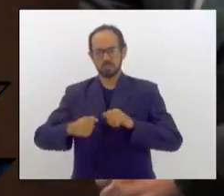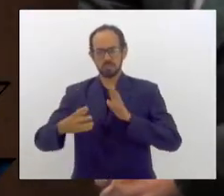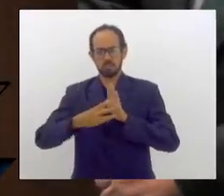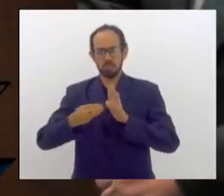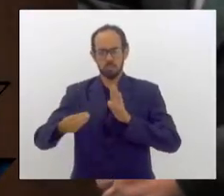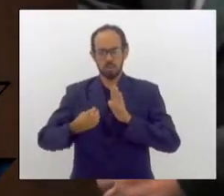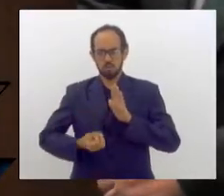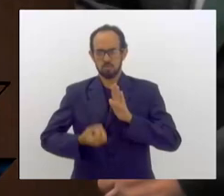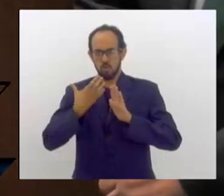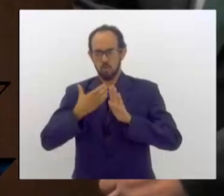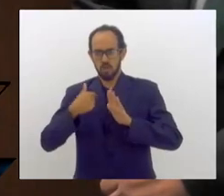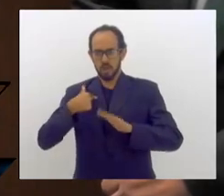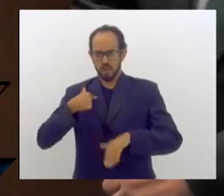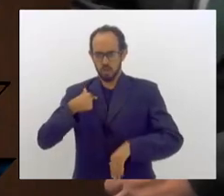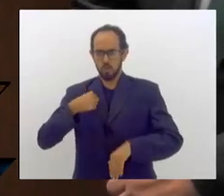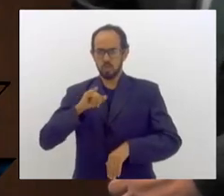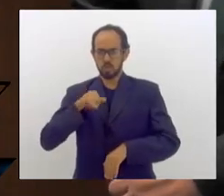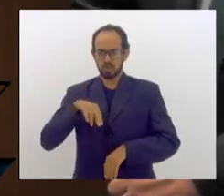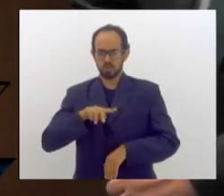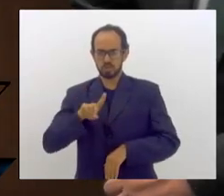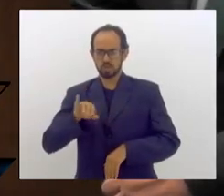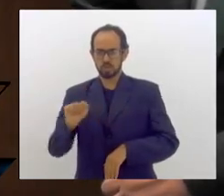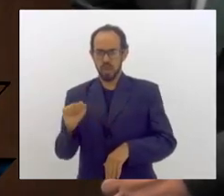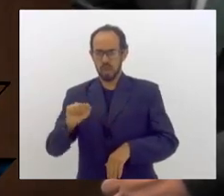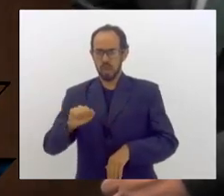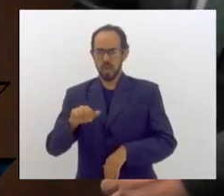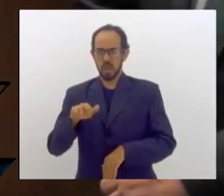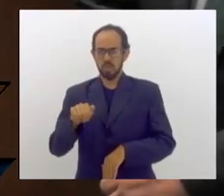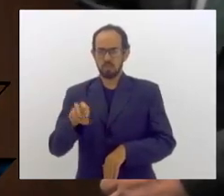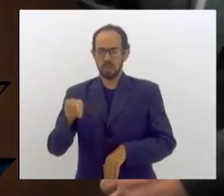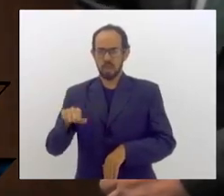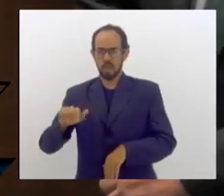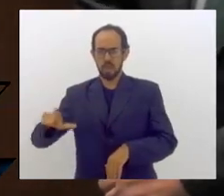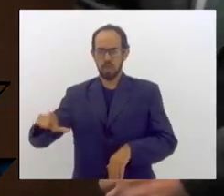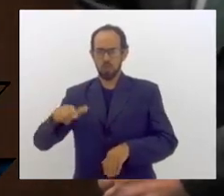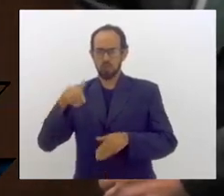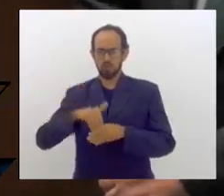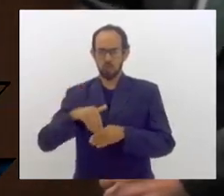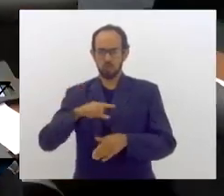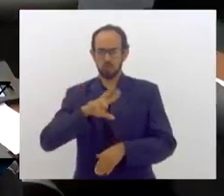Então, eu, Índia Armelau, também deixo o voto contrário.